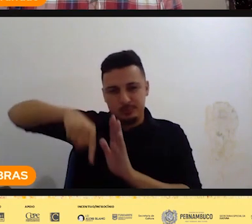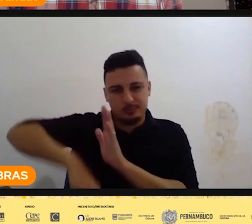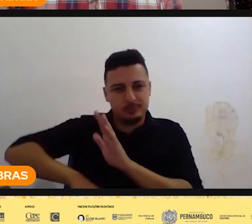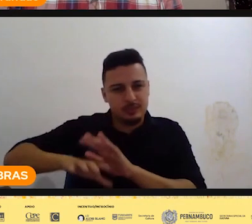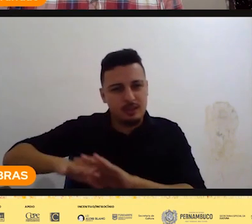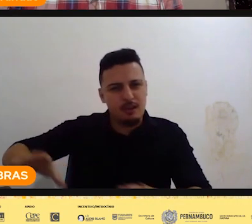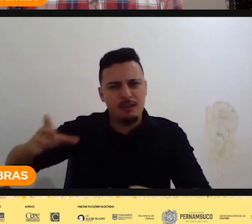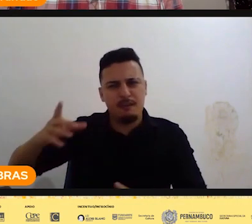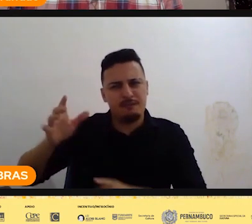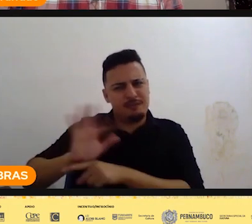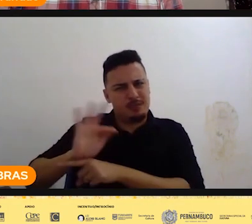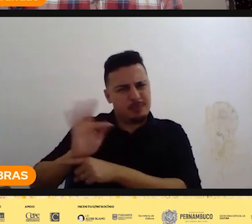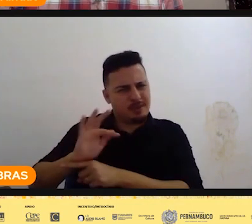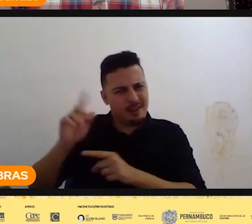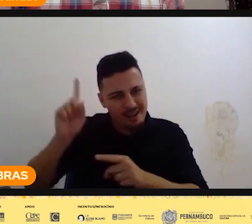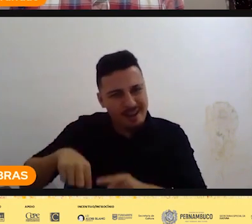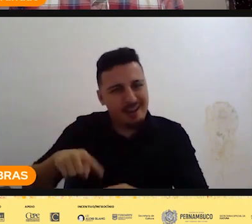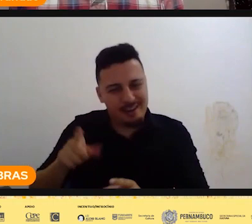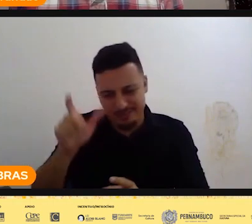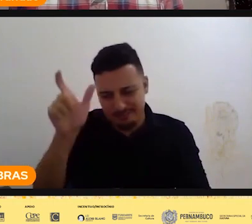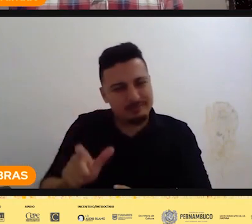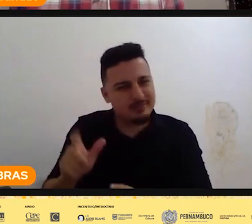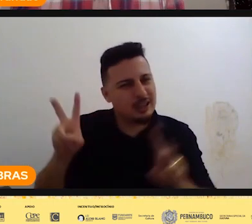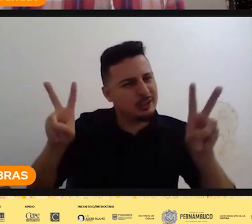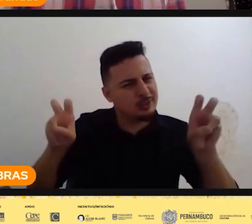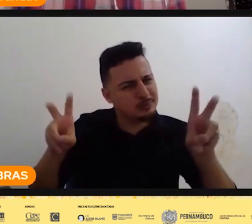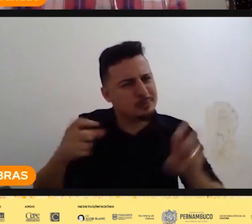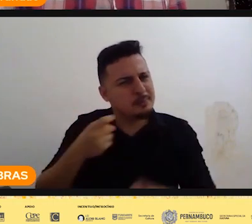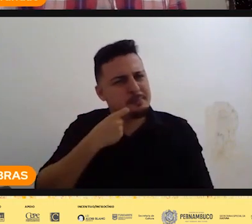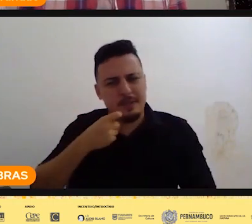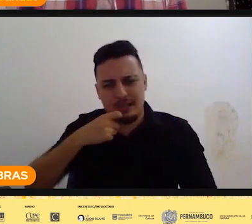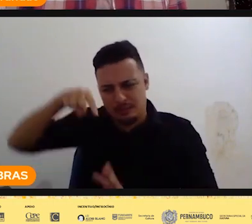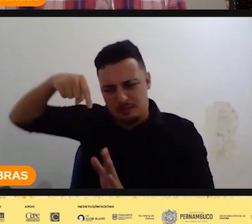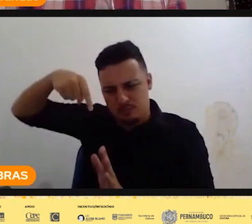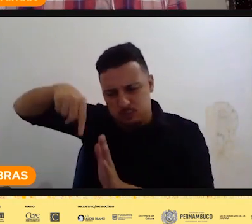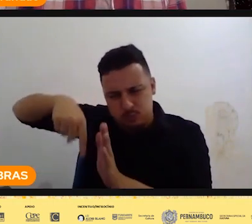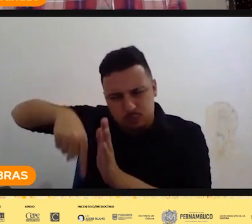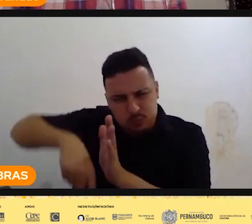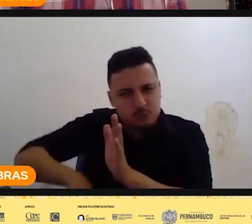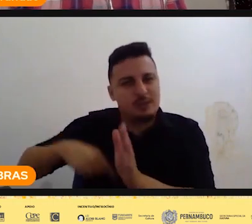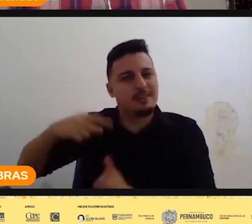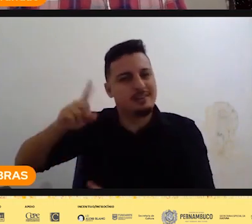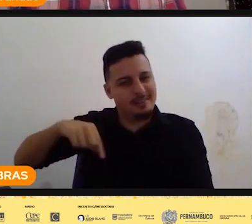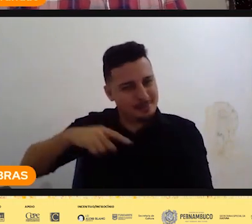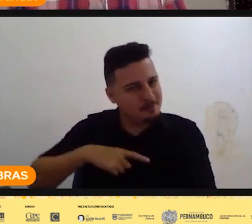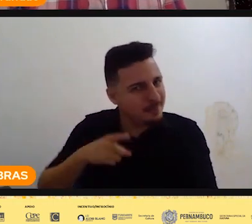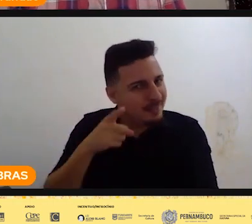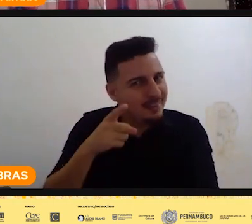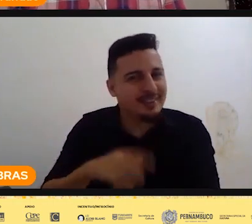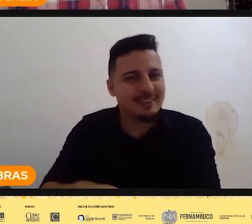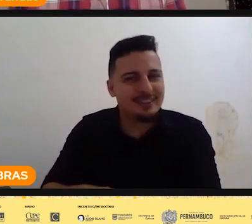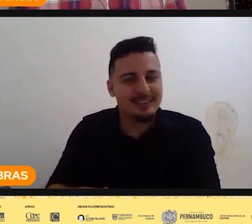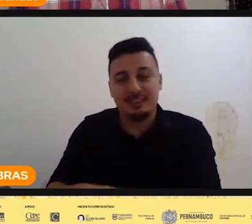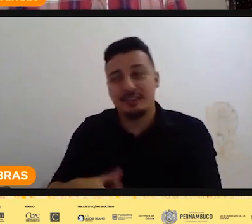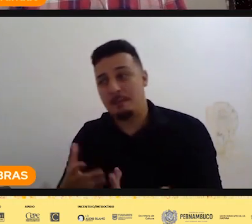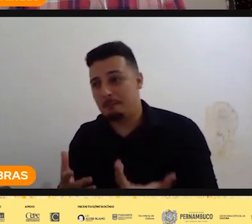isso também, sobre peixes que vivem no fundo do oceano. Sim e